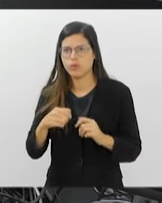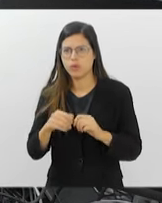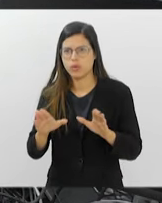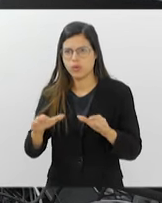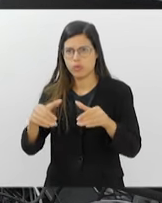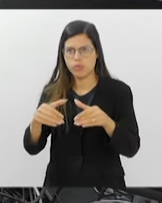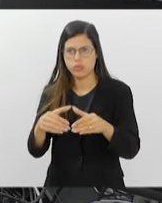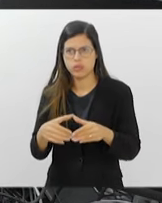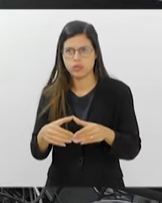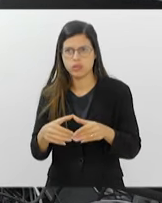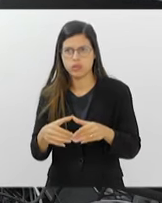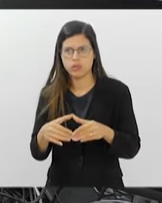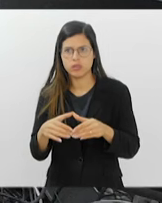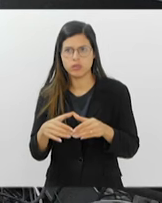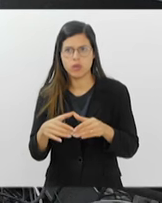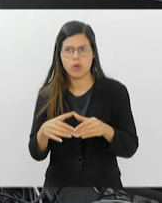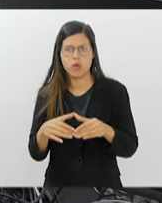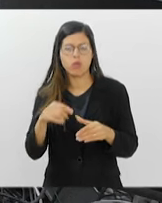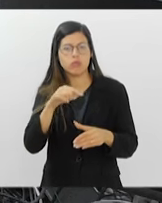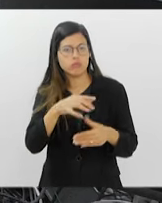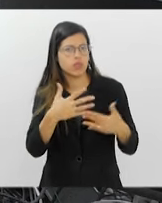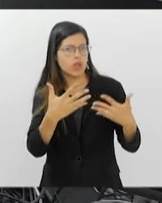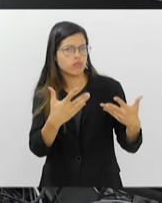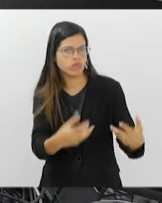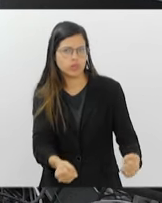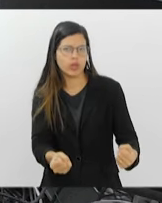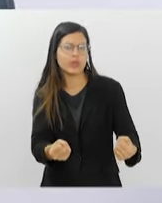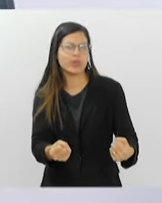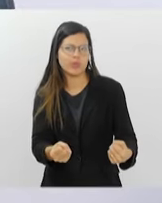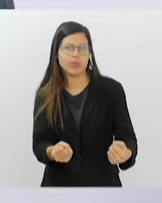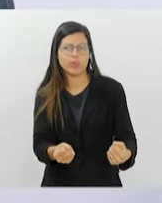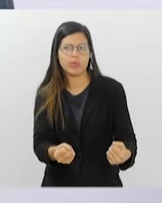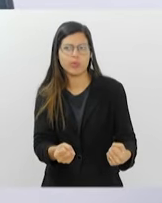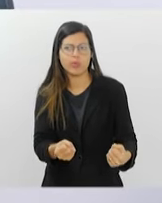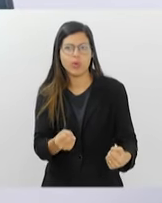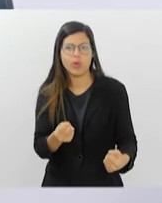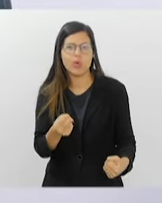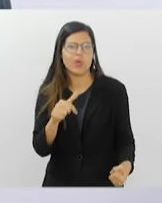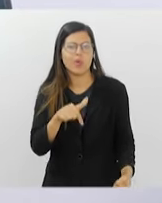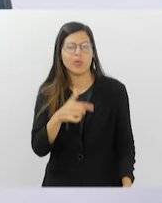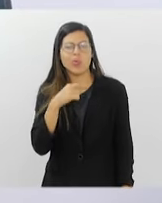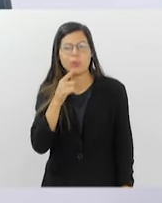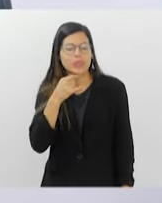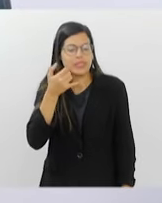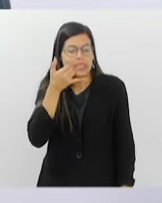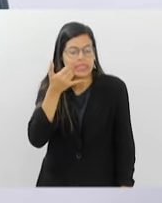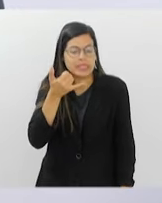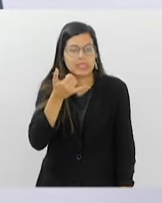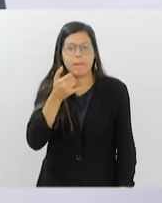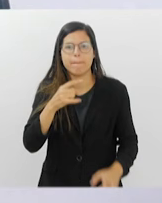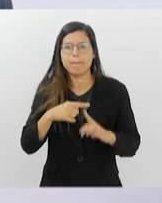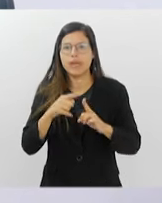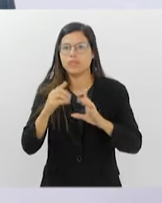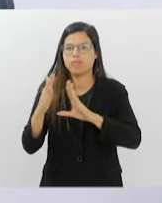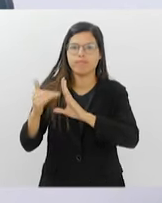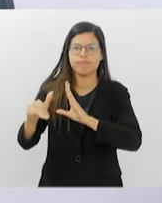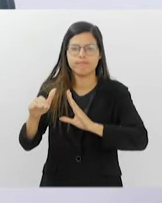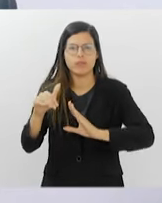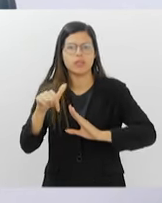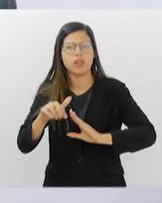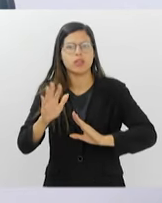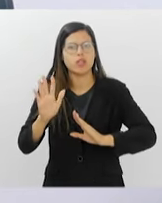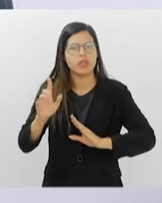comissão vossa senhoria atendeu de de pronto e quando eu não atendi o telefone mandava uma mensagem dizendo Já te retorno Tô num reunião